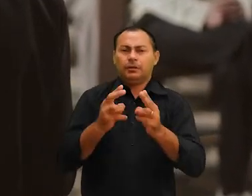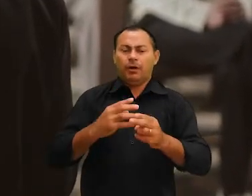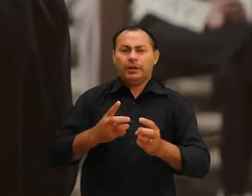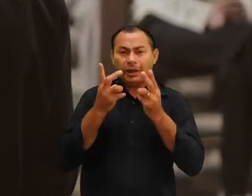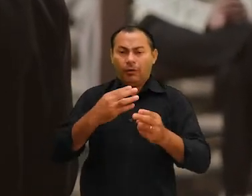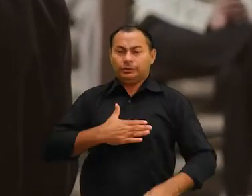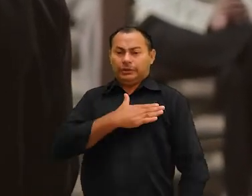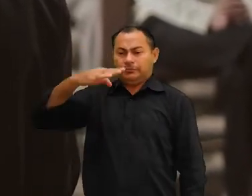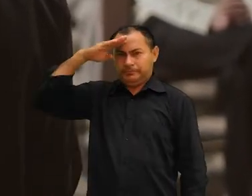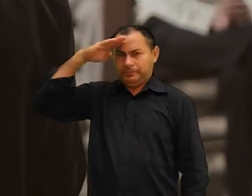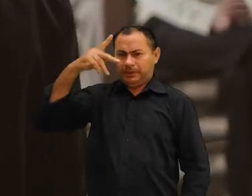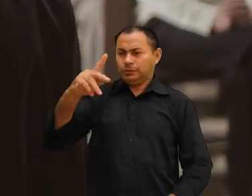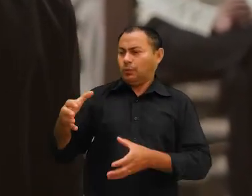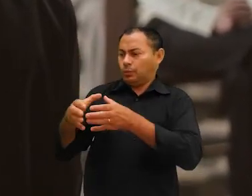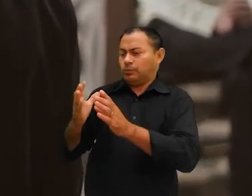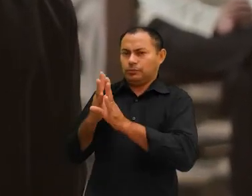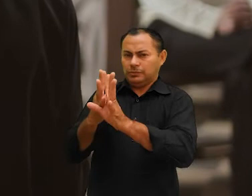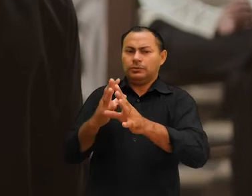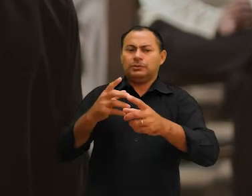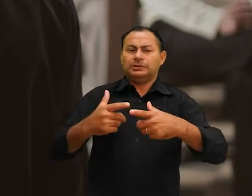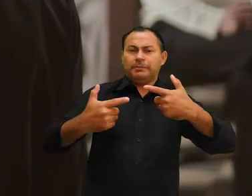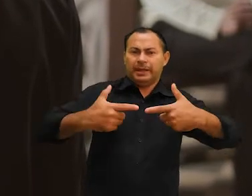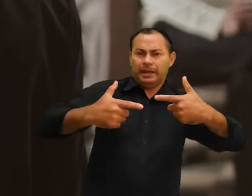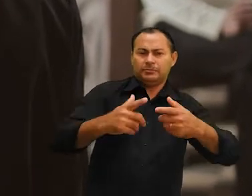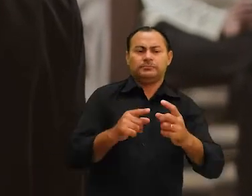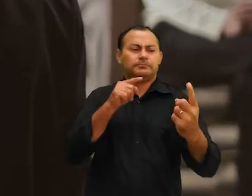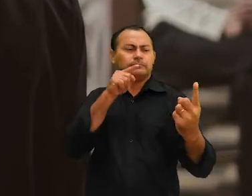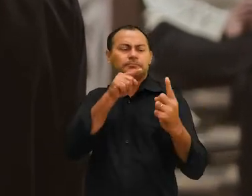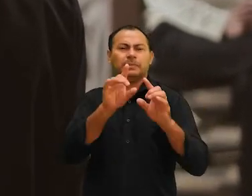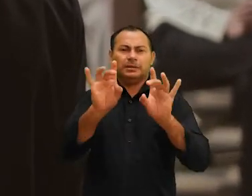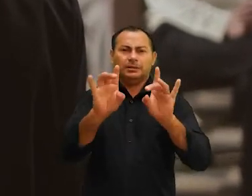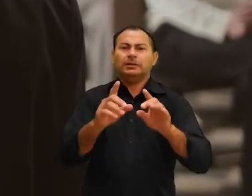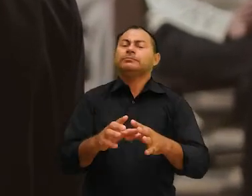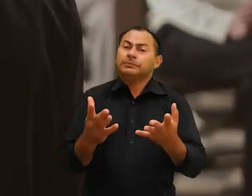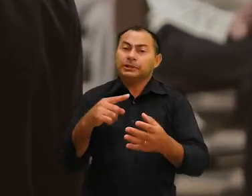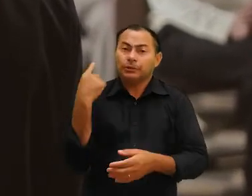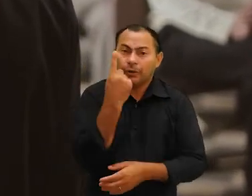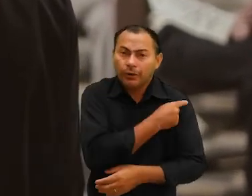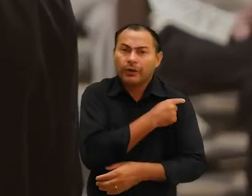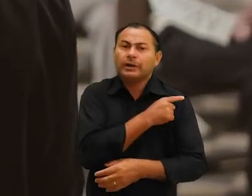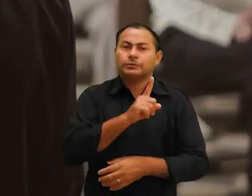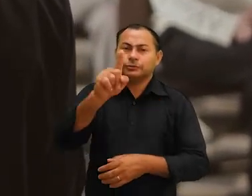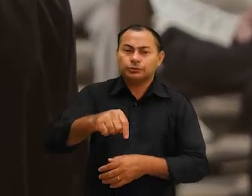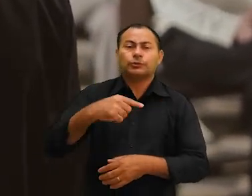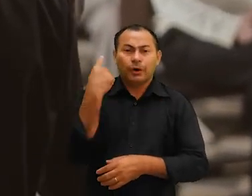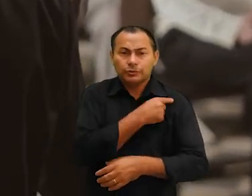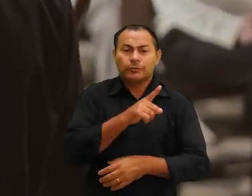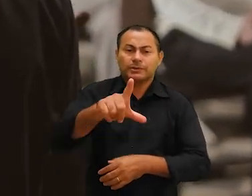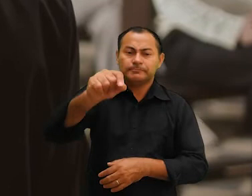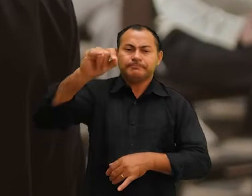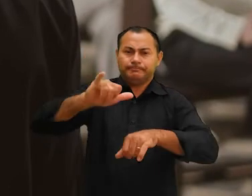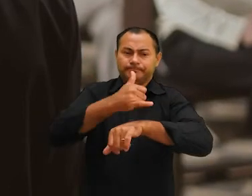como um General do Exército está posicionando as suas tropas no campo de batalha com um objetivo específico nós fomos